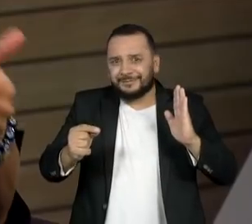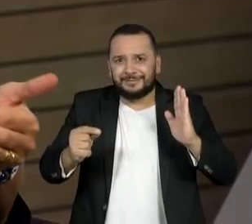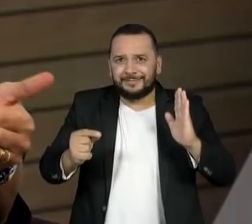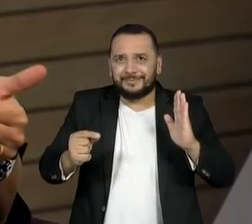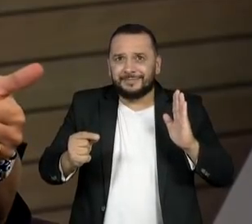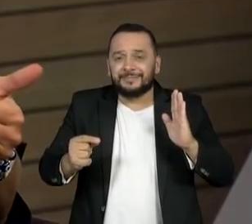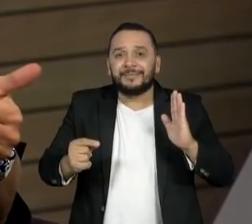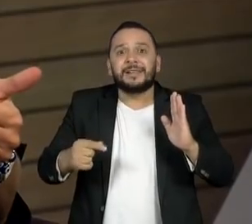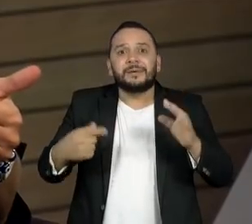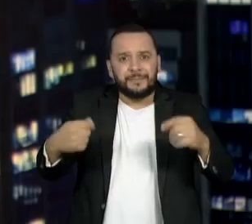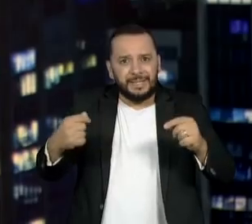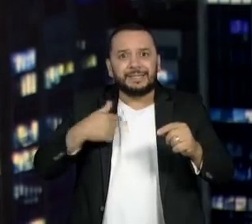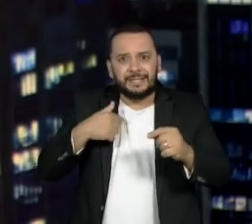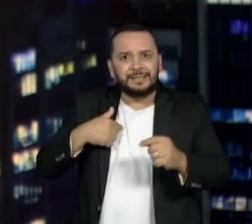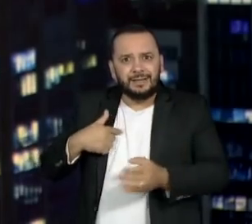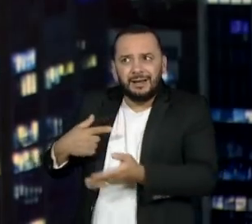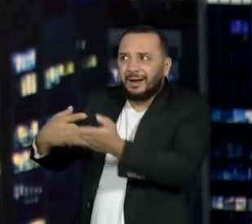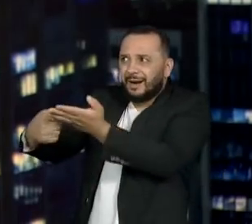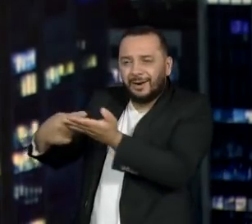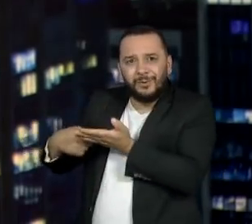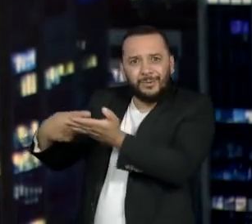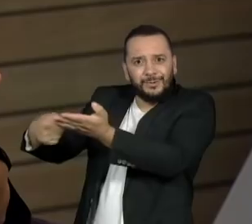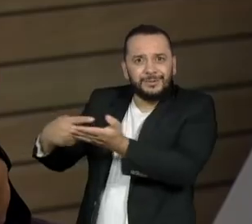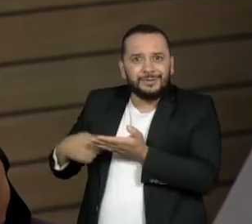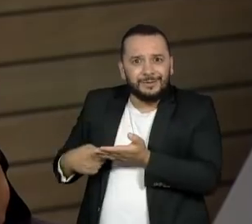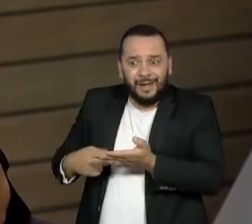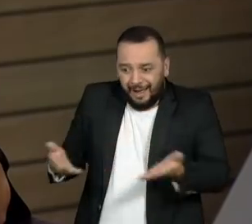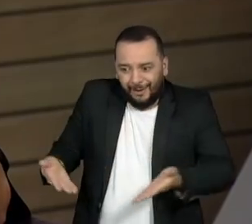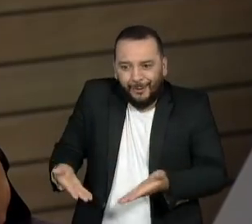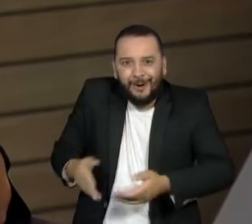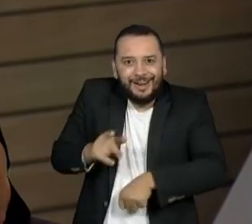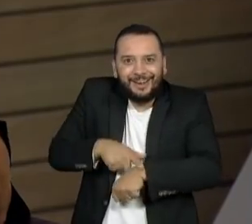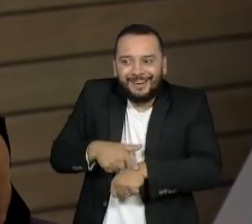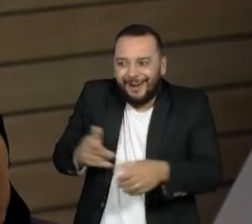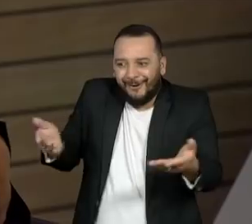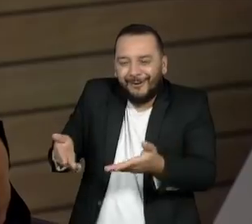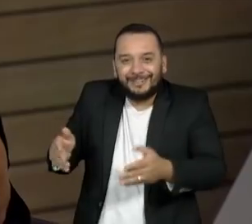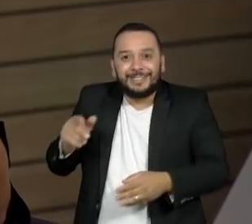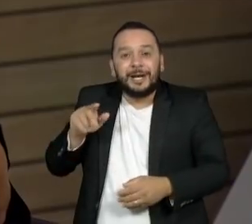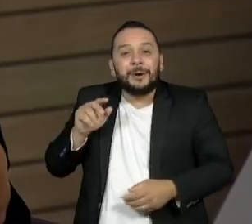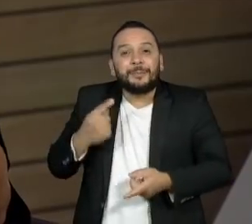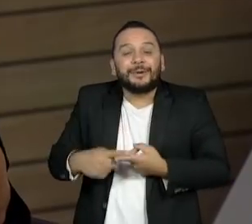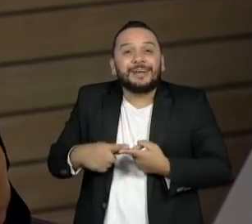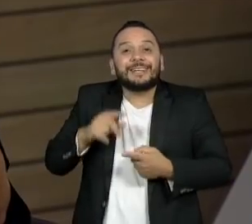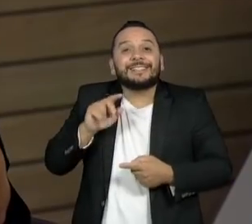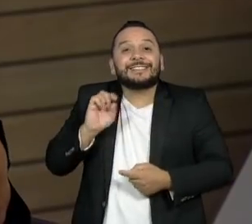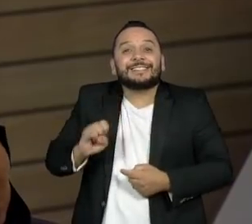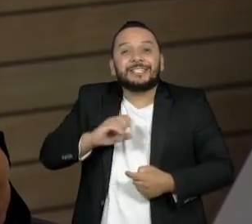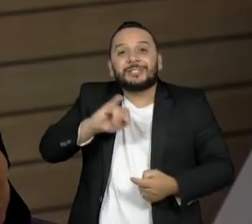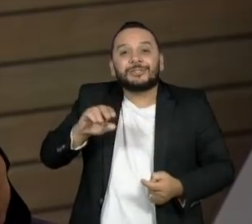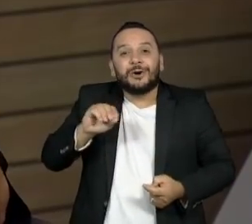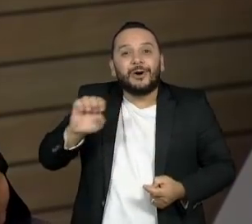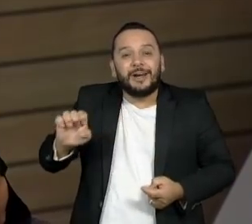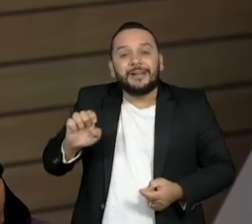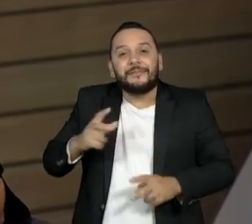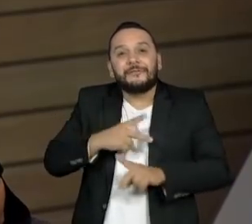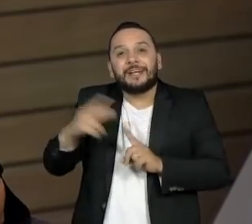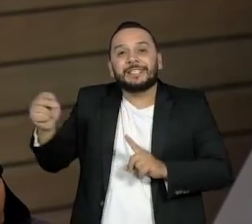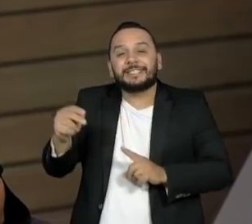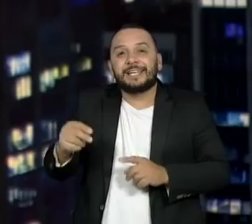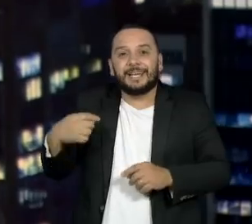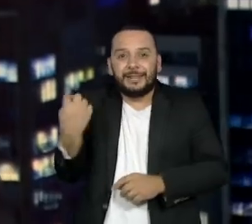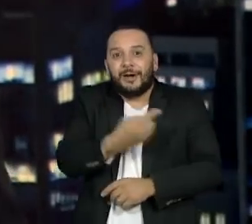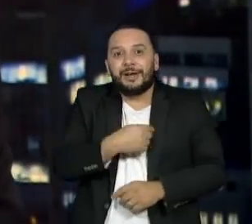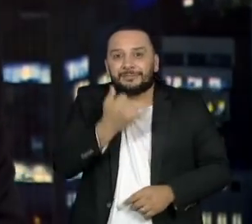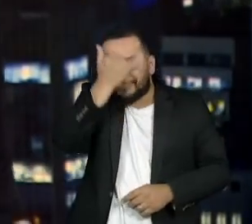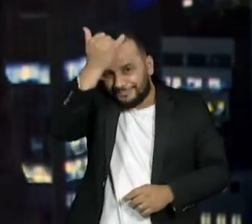fazer pontes com os democratas, né? Que deveria ser a hora, né? Porque é isso, é um relacionamento entre governos e não entre presidentes. Vocês